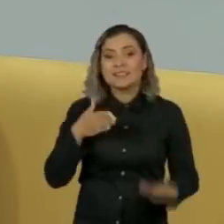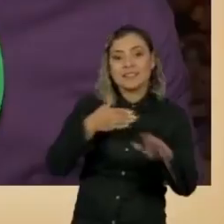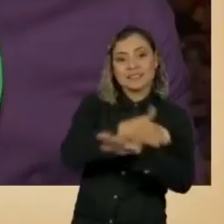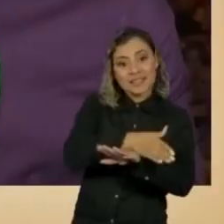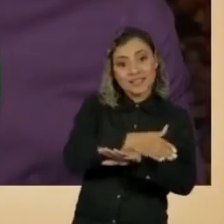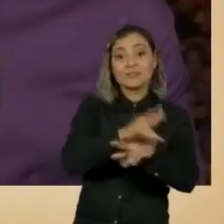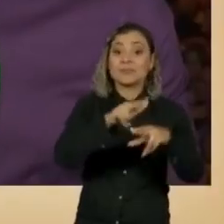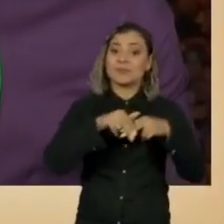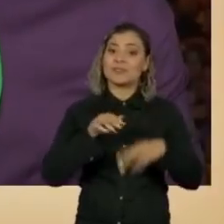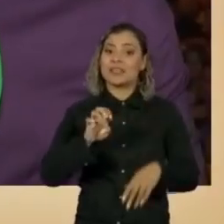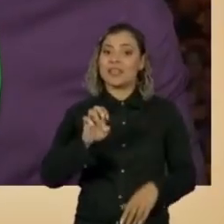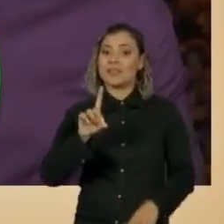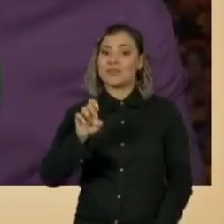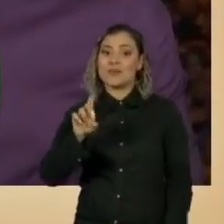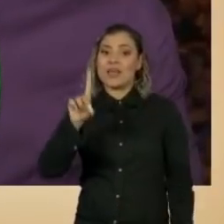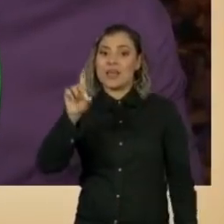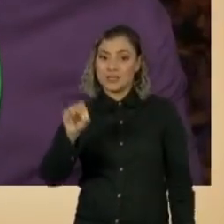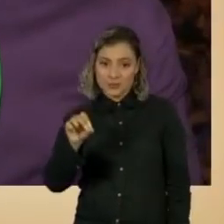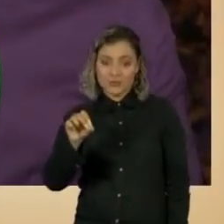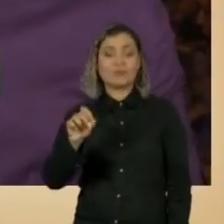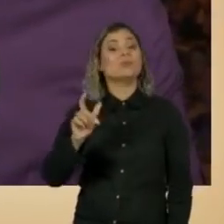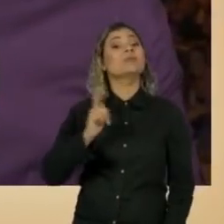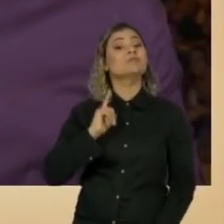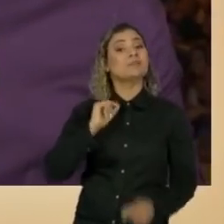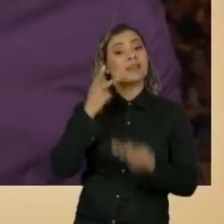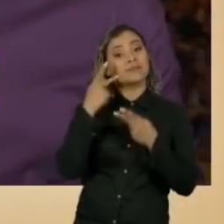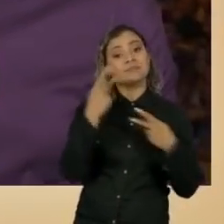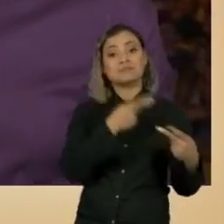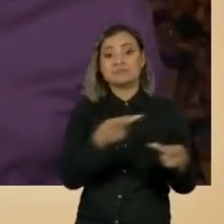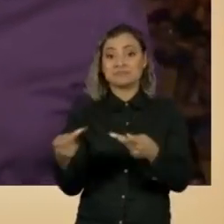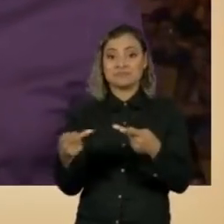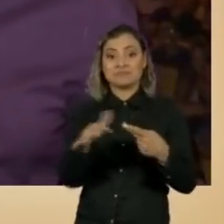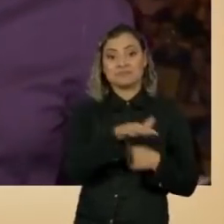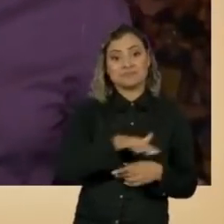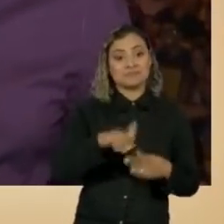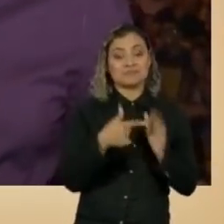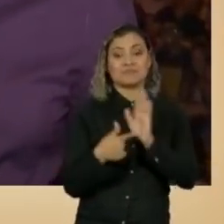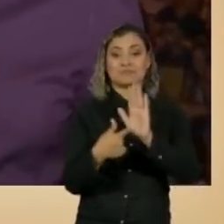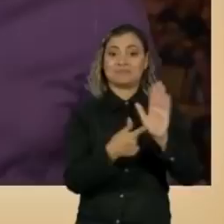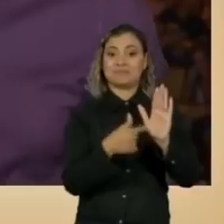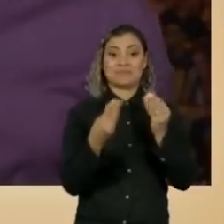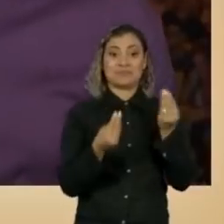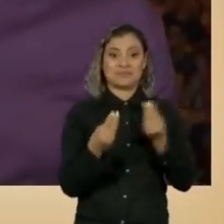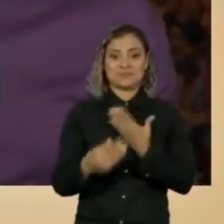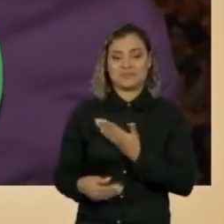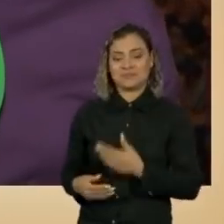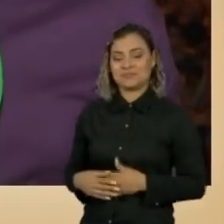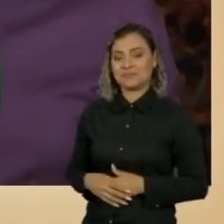O repórter Eduardo Campos acompanha uma dessas atividades e vai falar pra gente. Boa tarde,